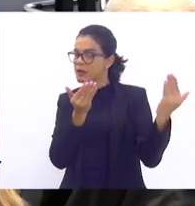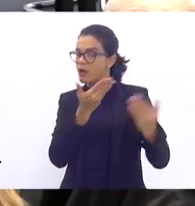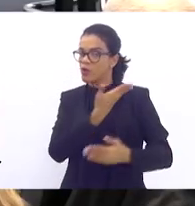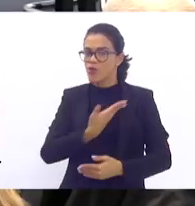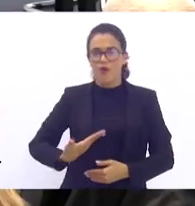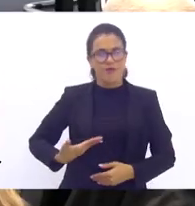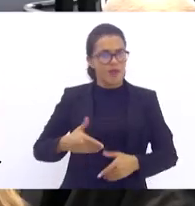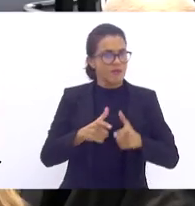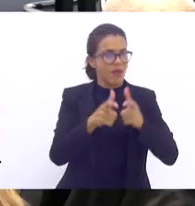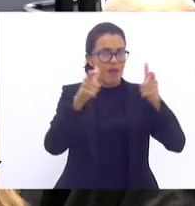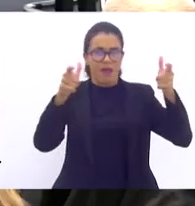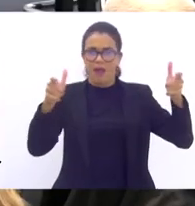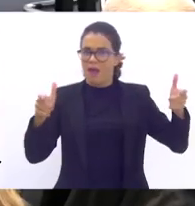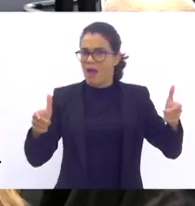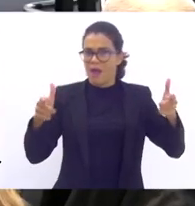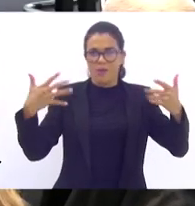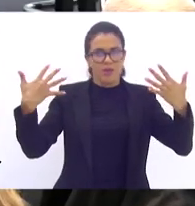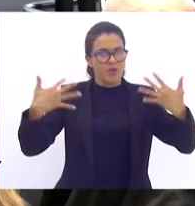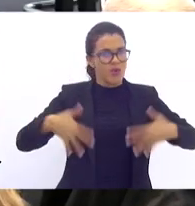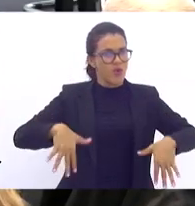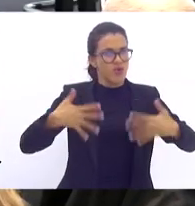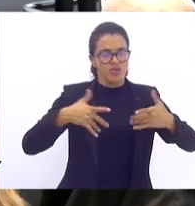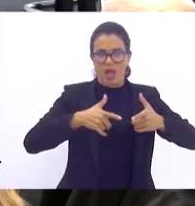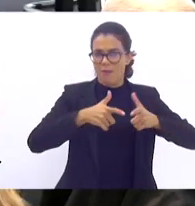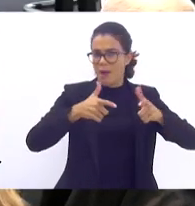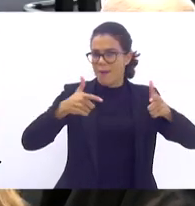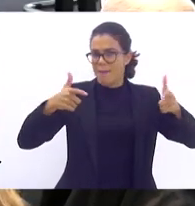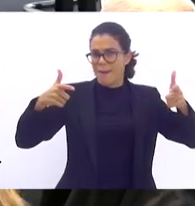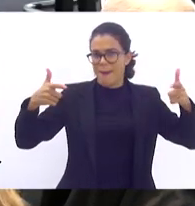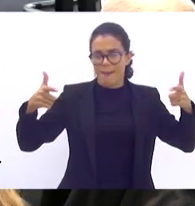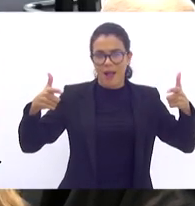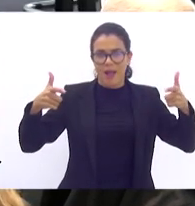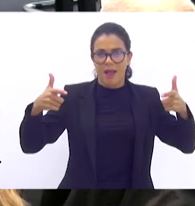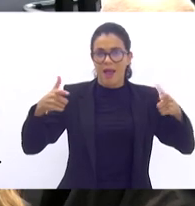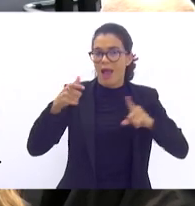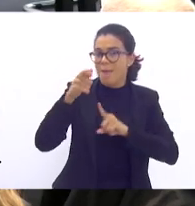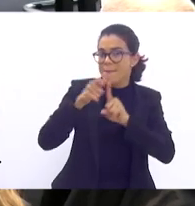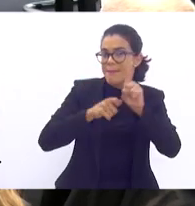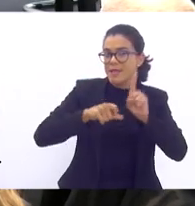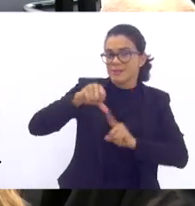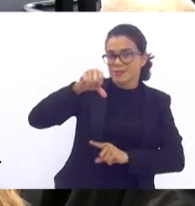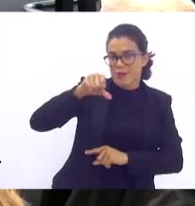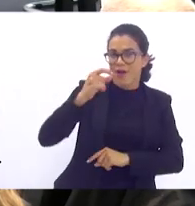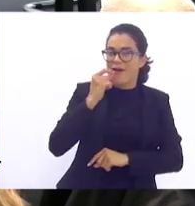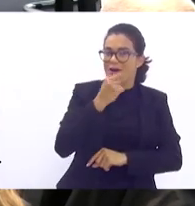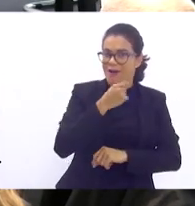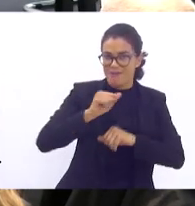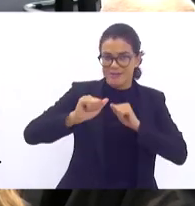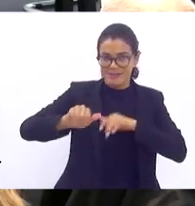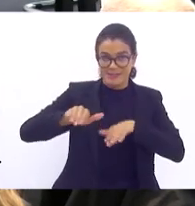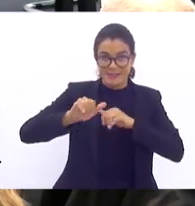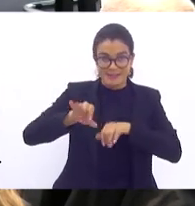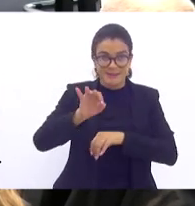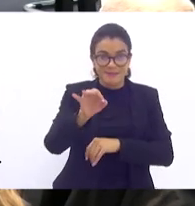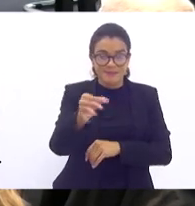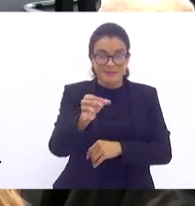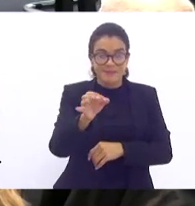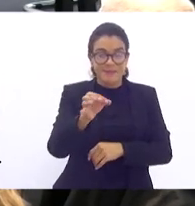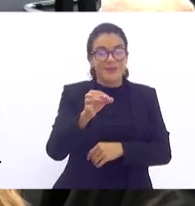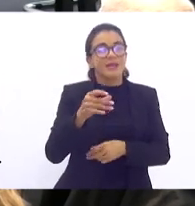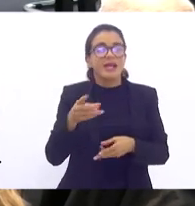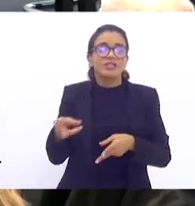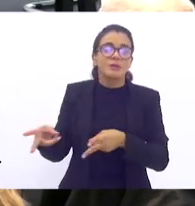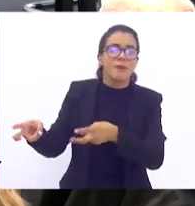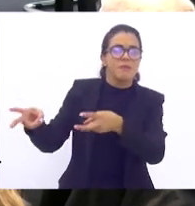aumentou fora da margem já aumentou nós estamos no mês 9 ainda né E aí a gente vê